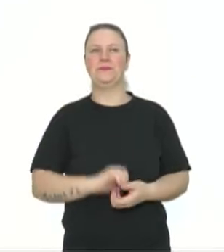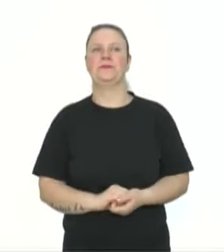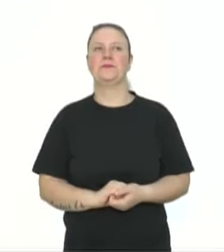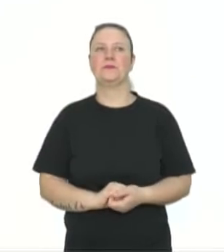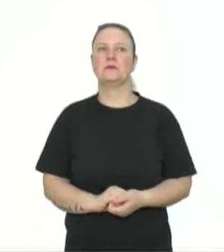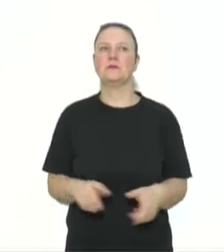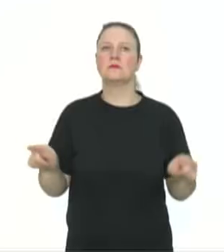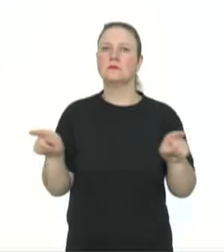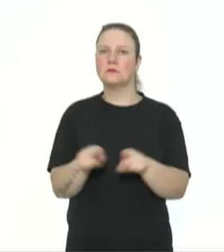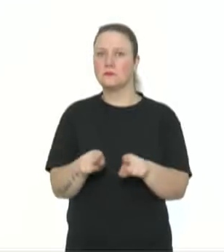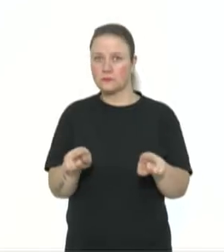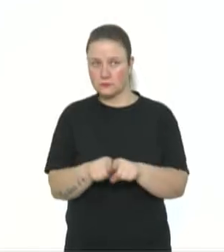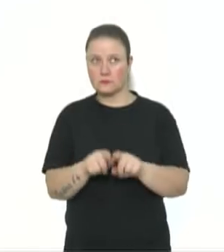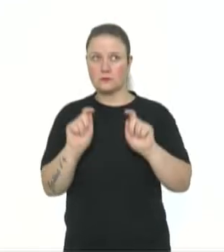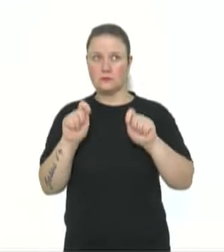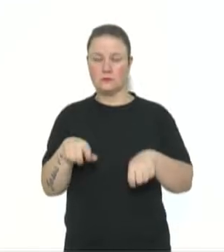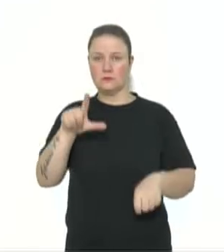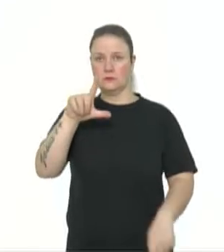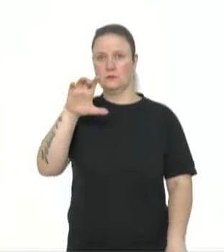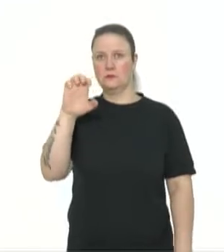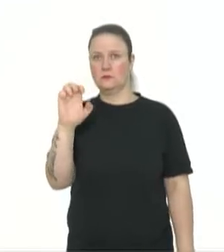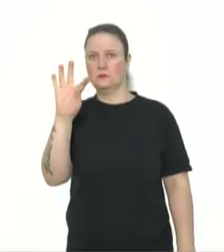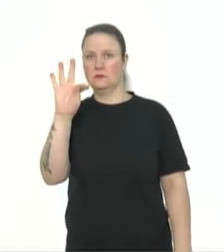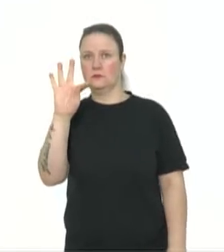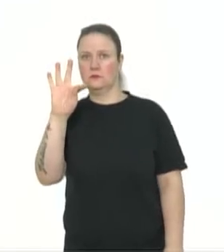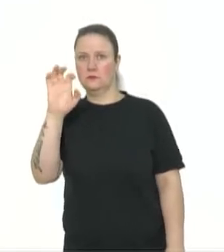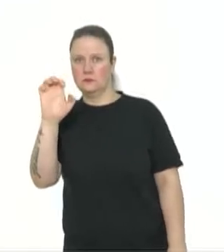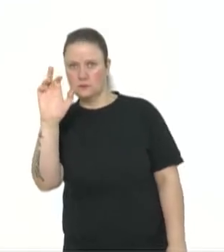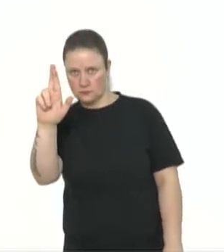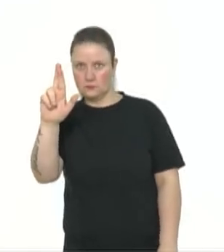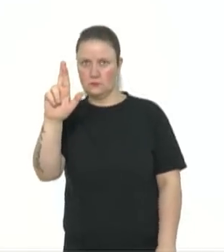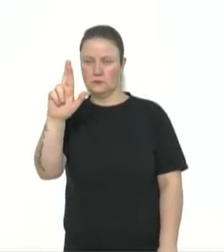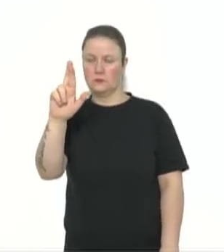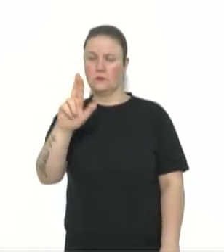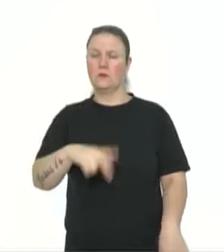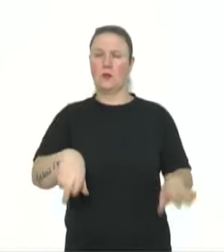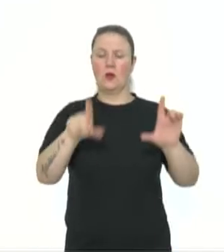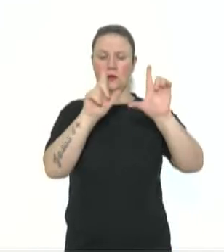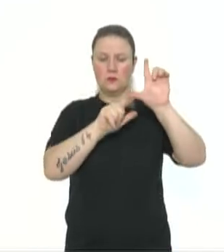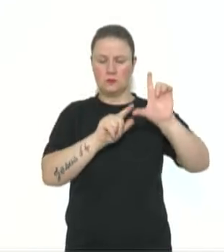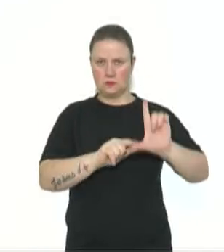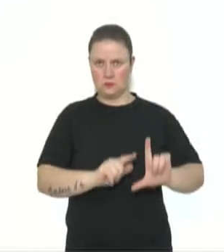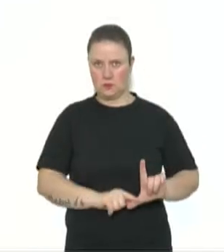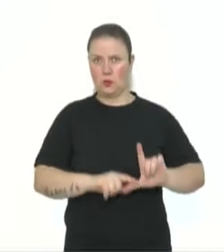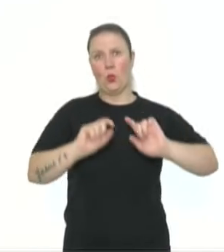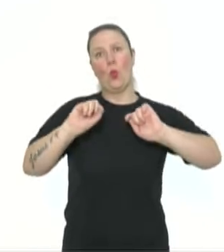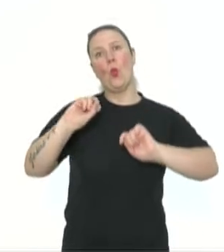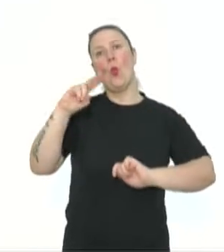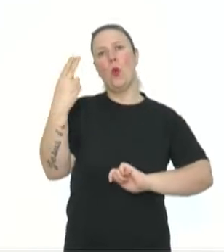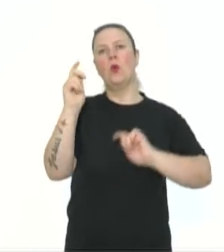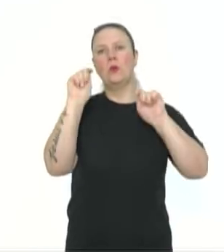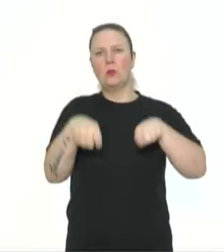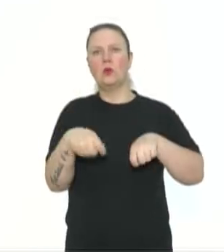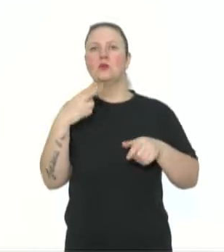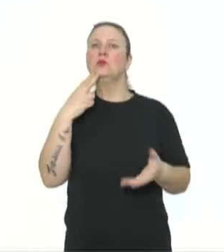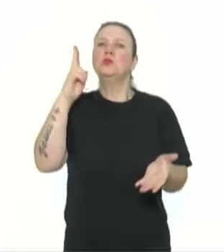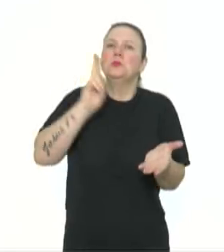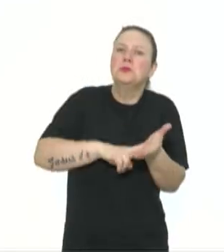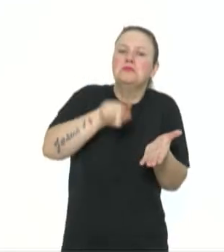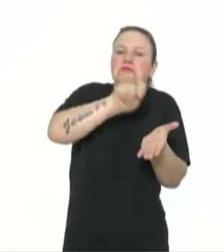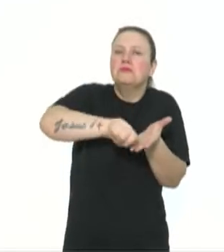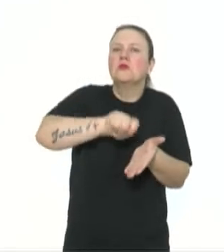E a letter? A letter pode ser a letra do alfabeto, A, B, C, ou pode ser uma carta que você escreve para